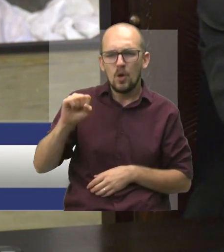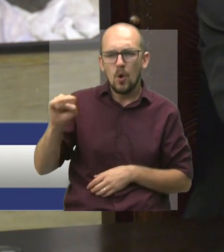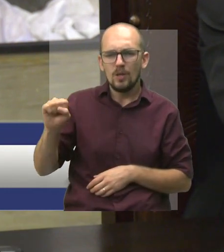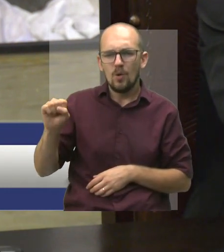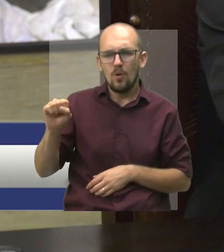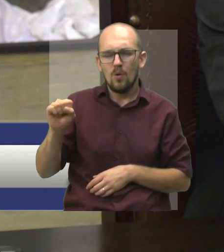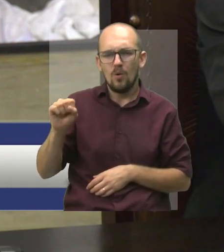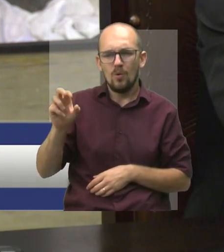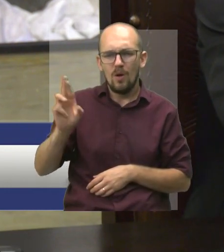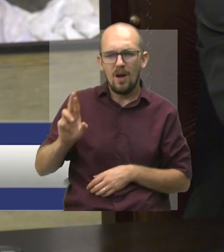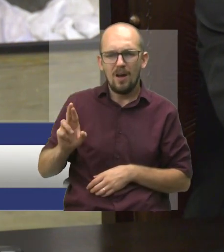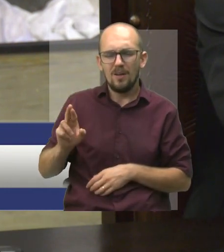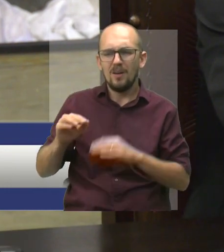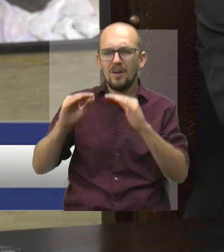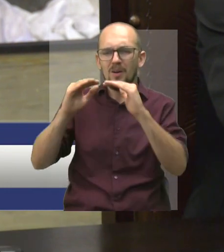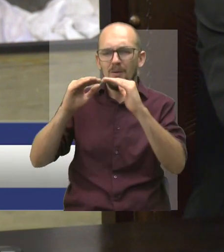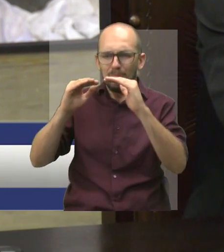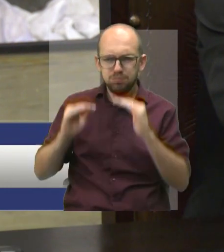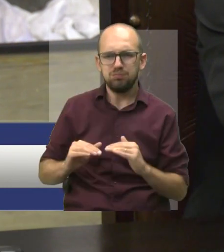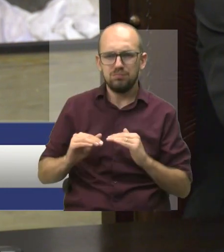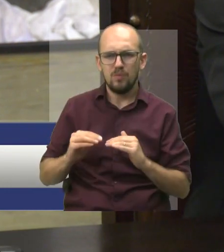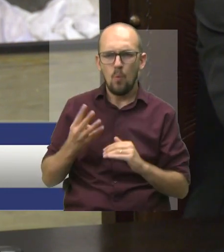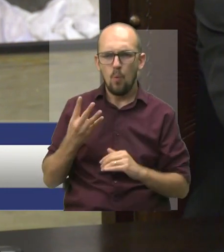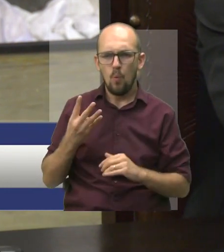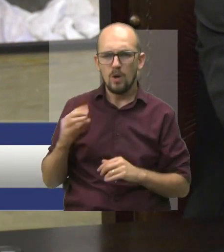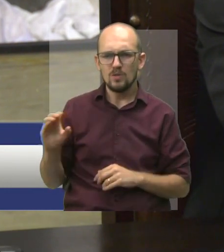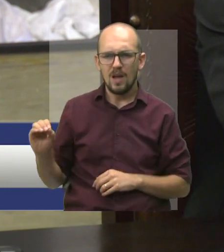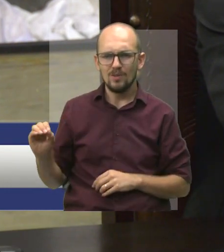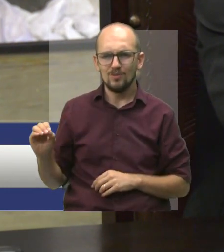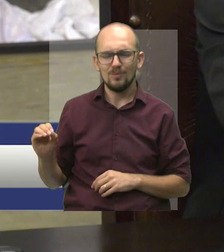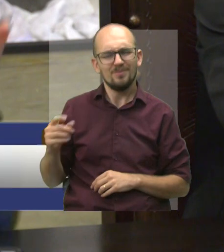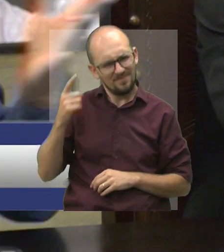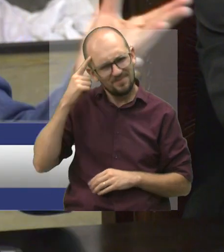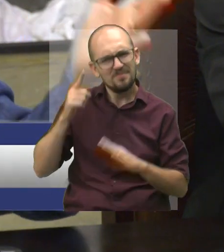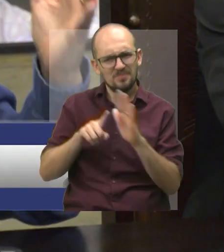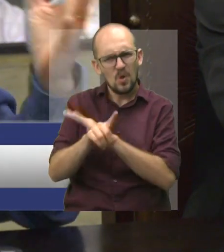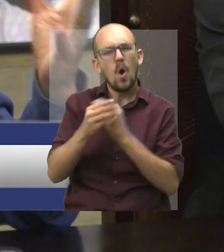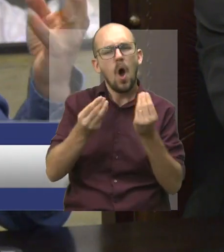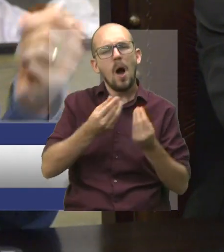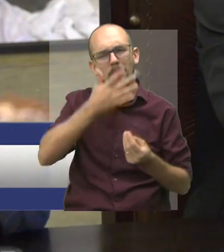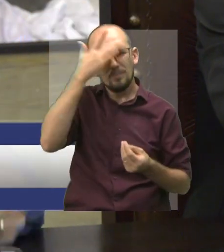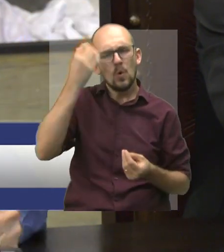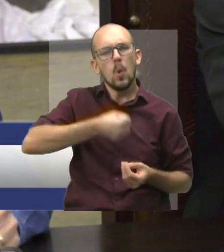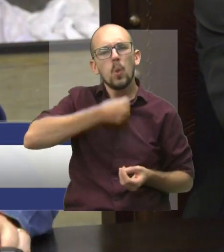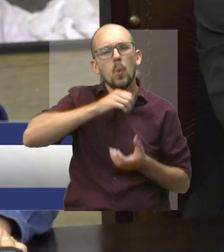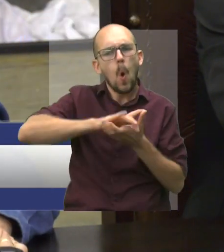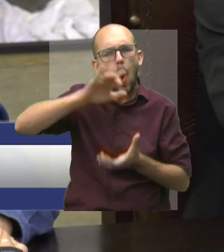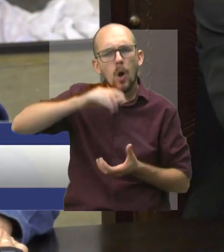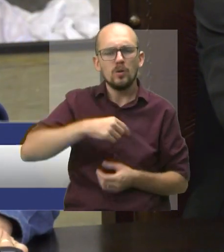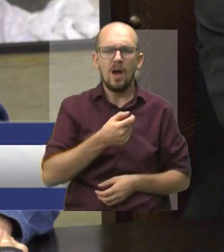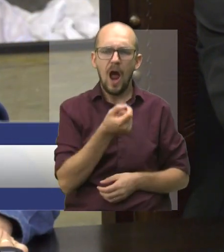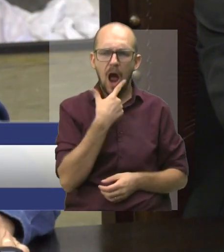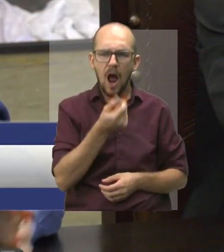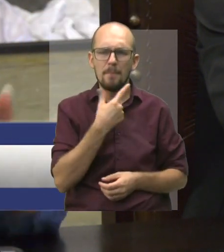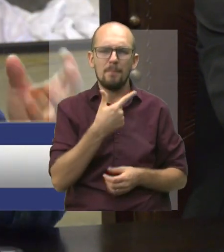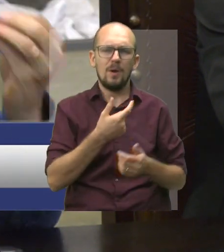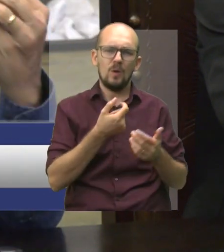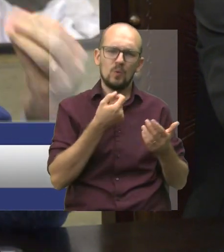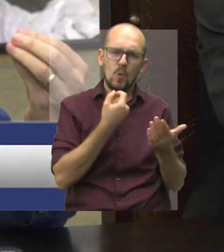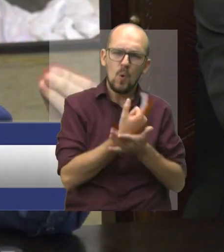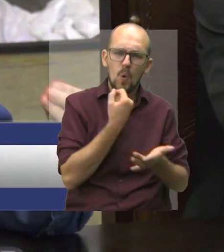R$400? Como é que um idoso com 60 anos, R$400?